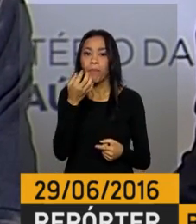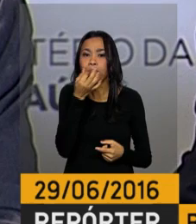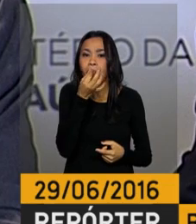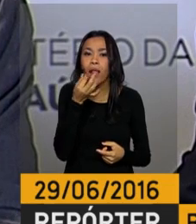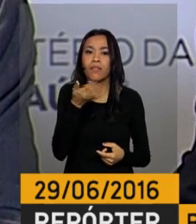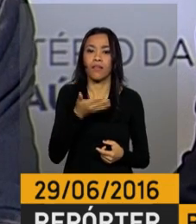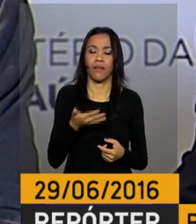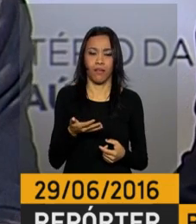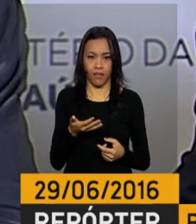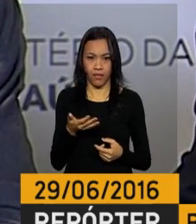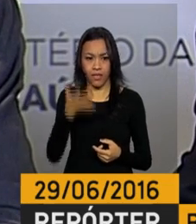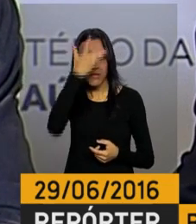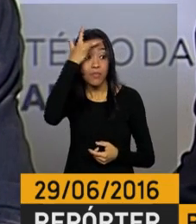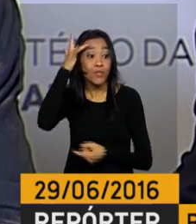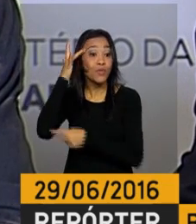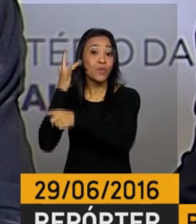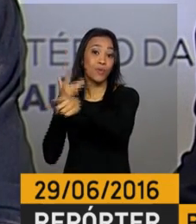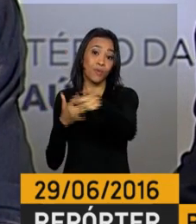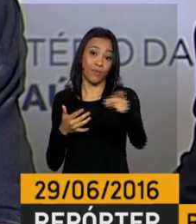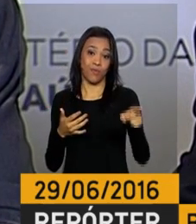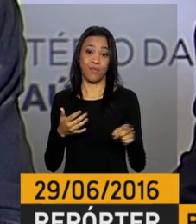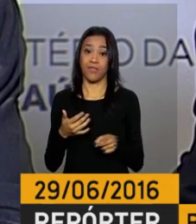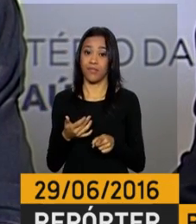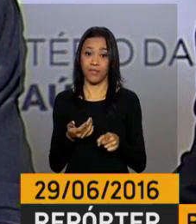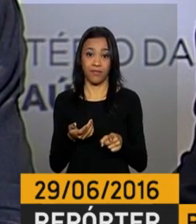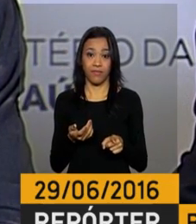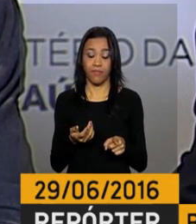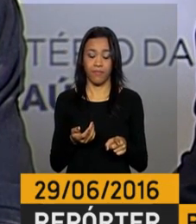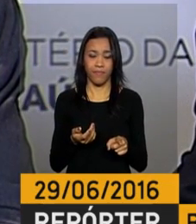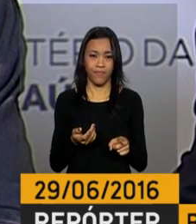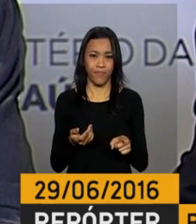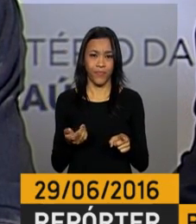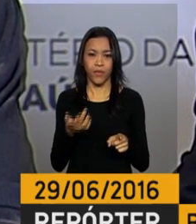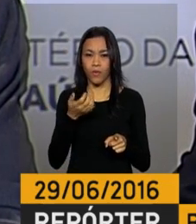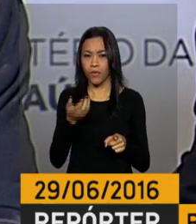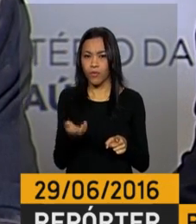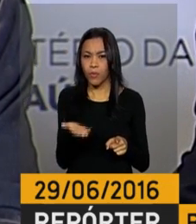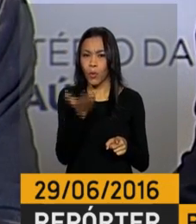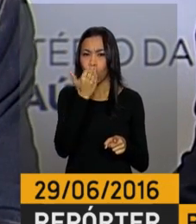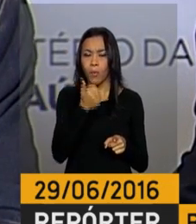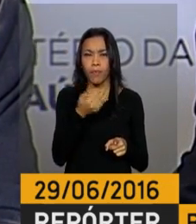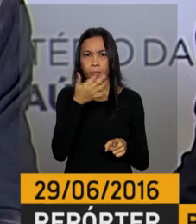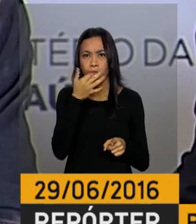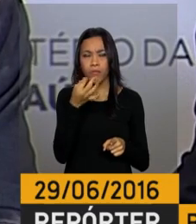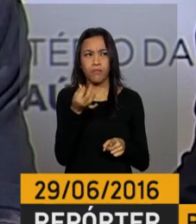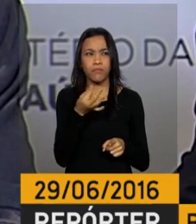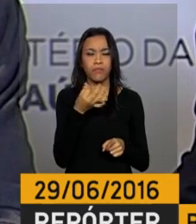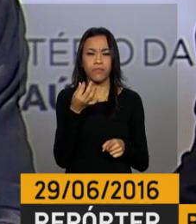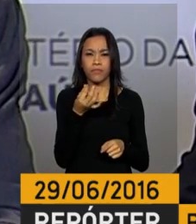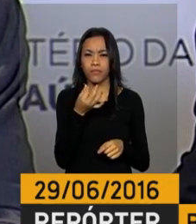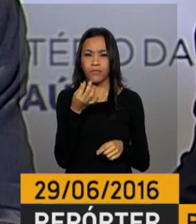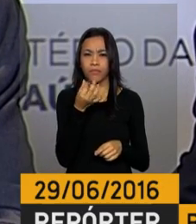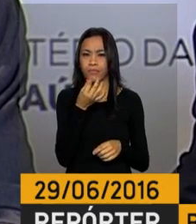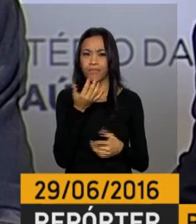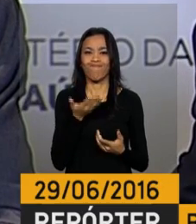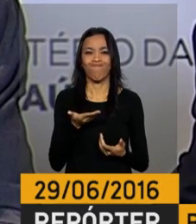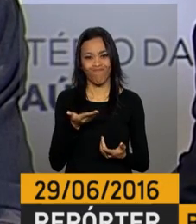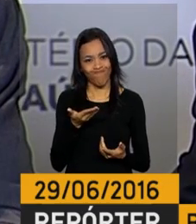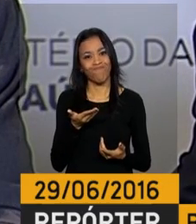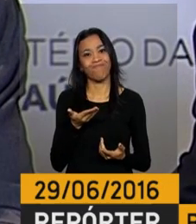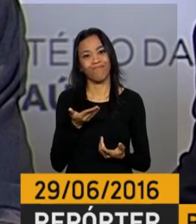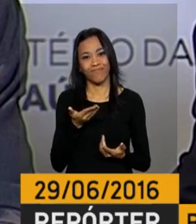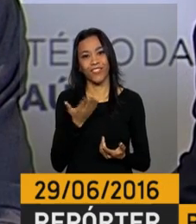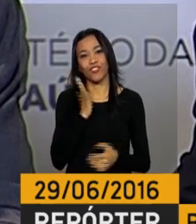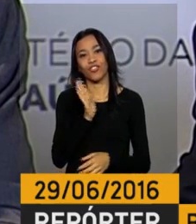eh das pessoas ele eh o gosto ele é permanente ele já